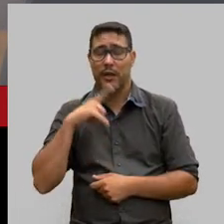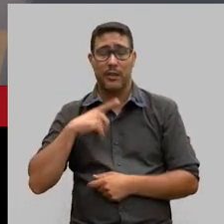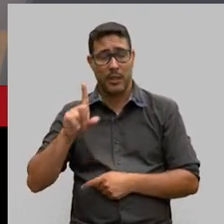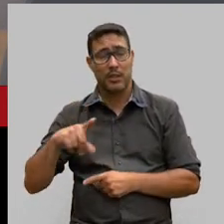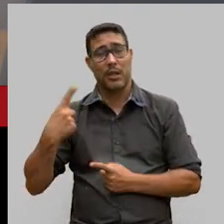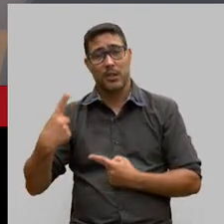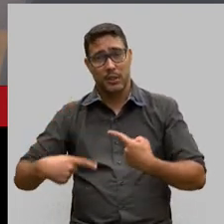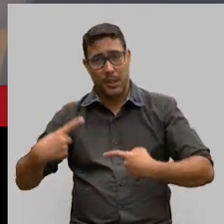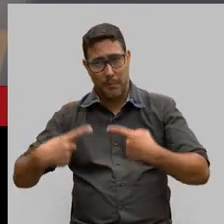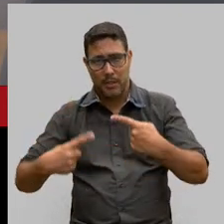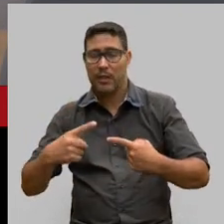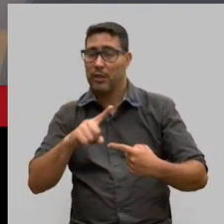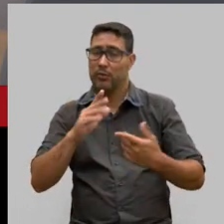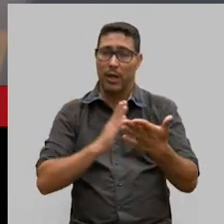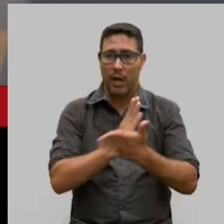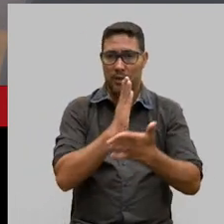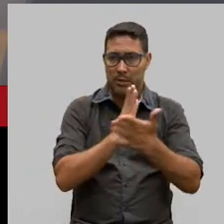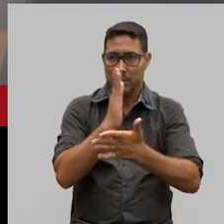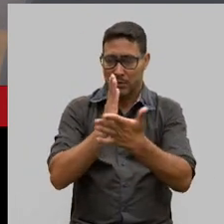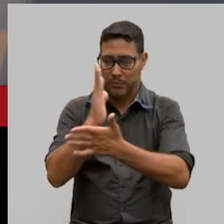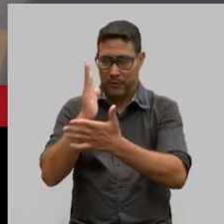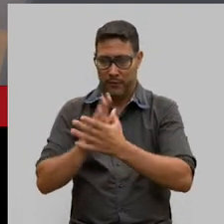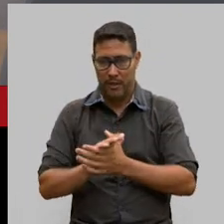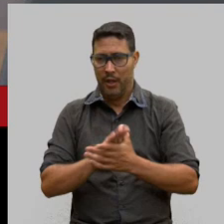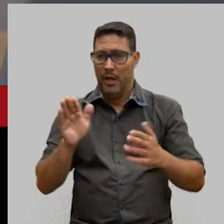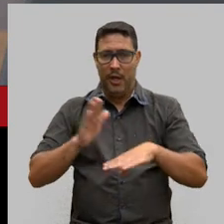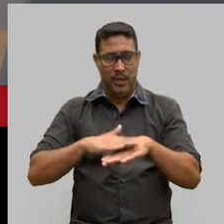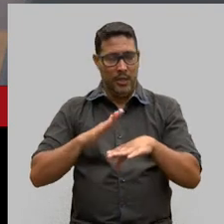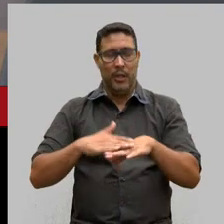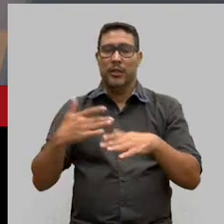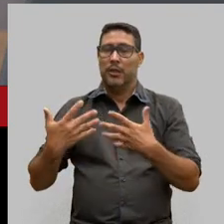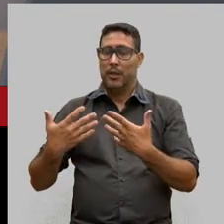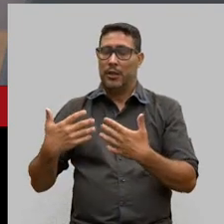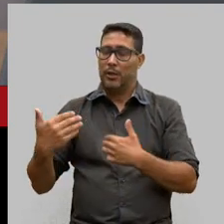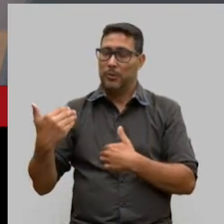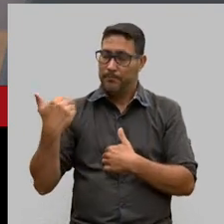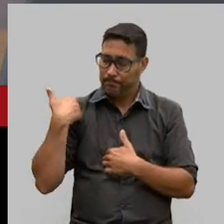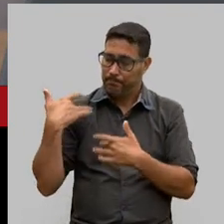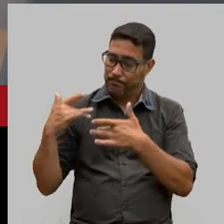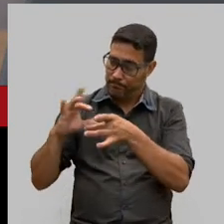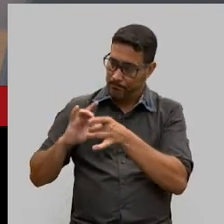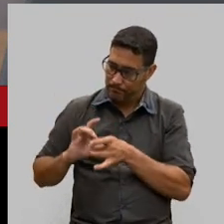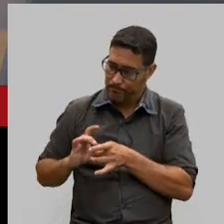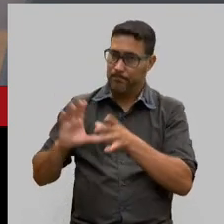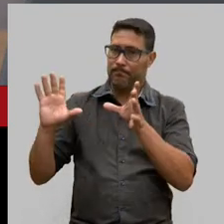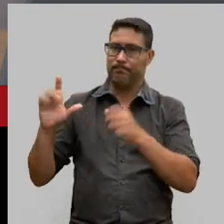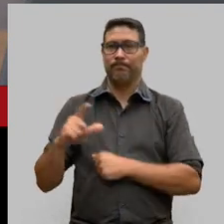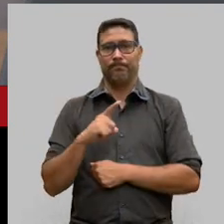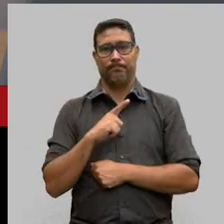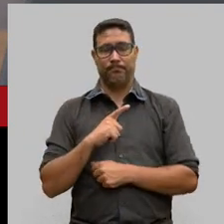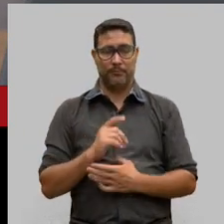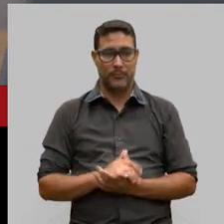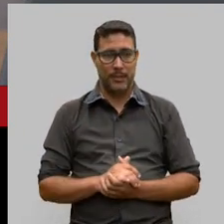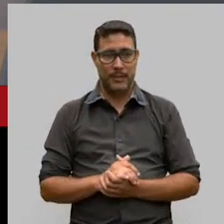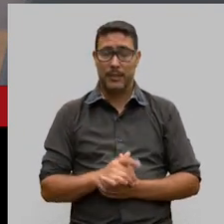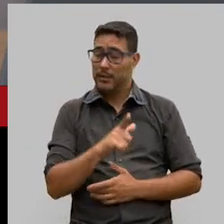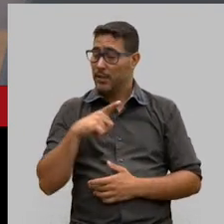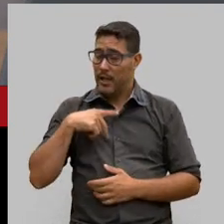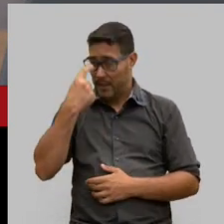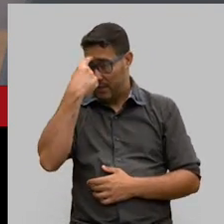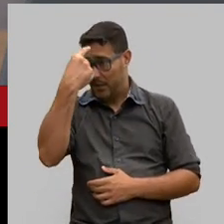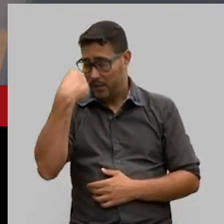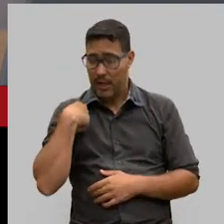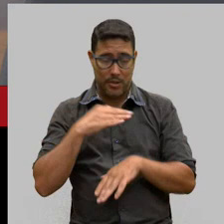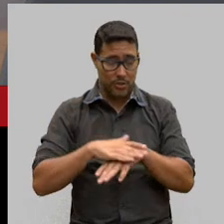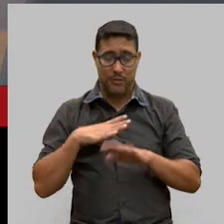e aprovando e eu me coloco aqui à disposição eu acho Cristiano que essa ideia de fortalecer a organização